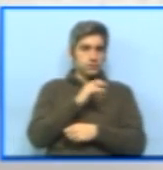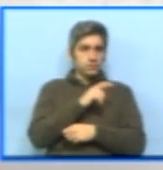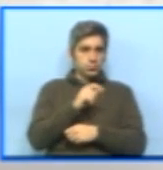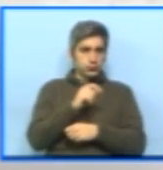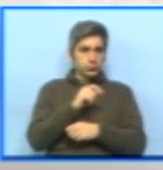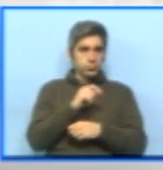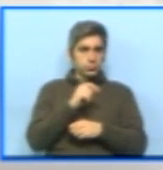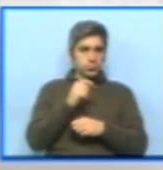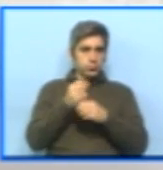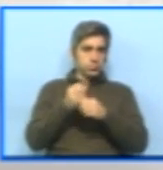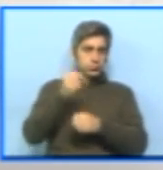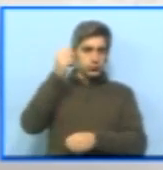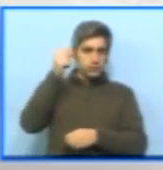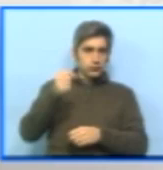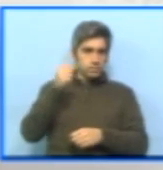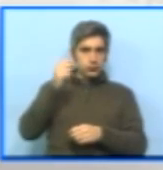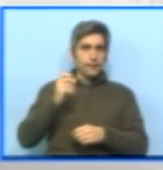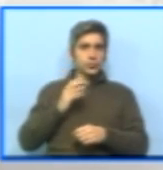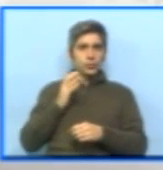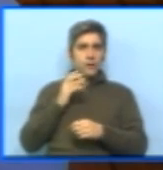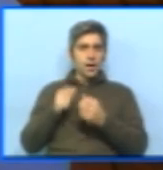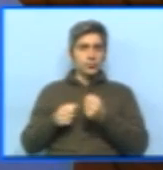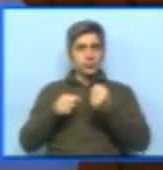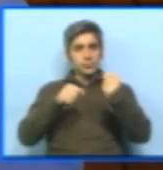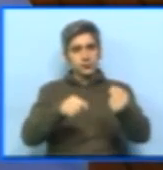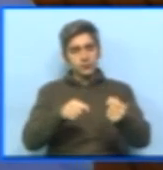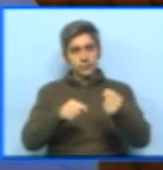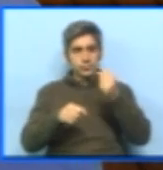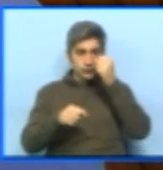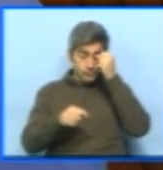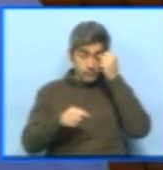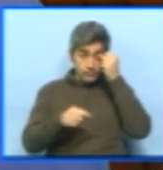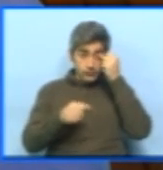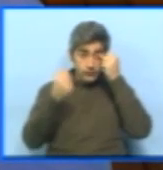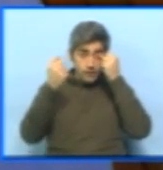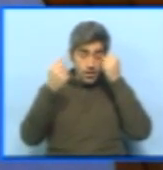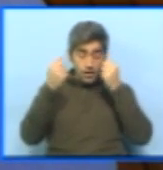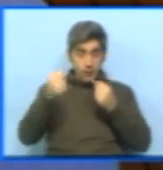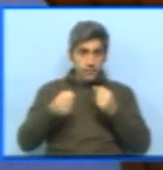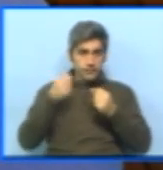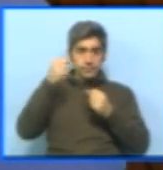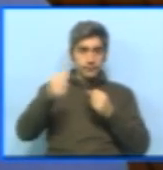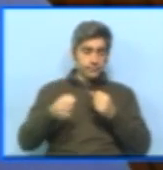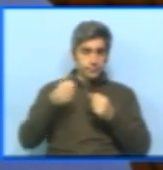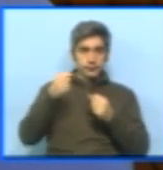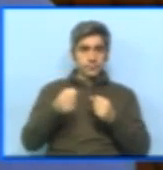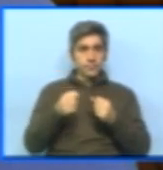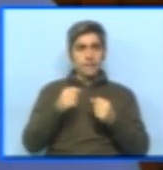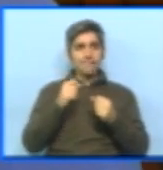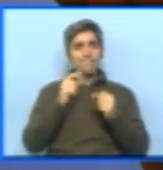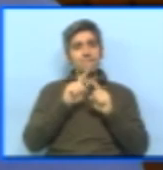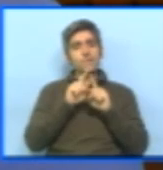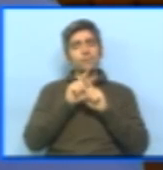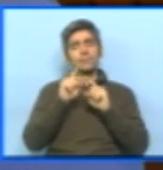o cetro ou cana, que é entregue pelos soldados, que vai na mão. São